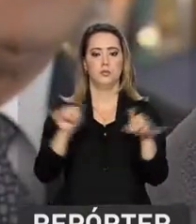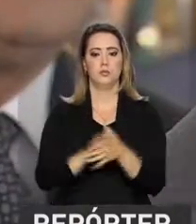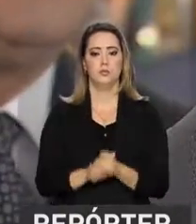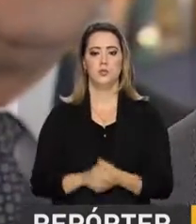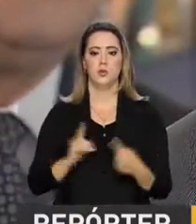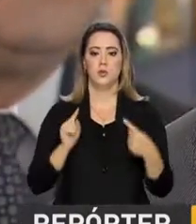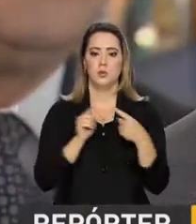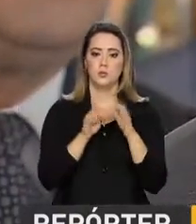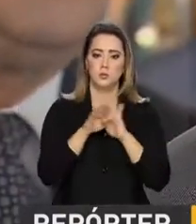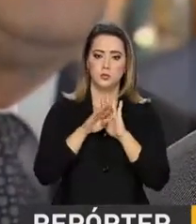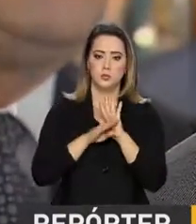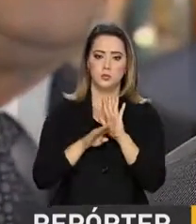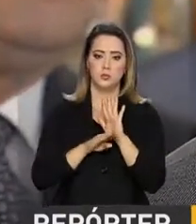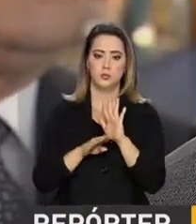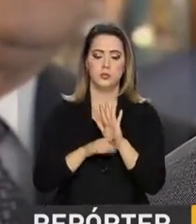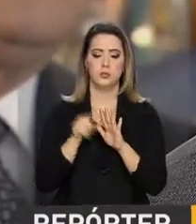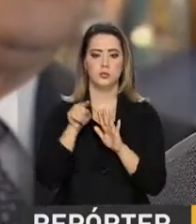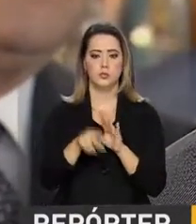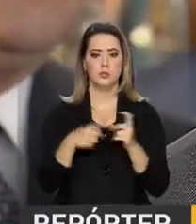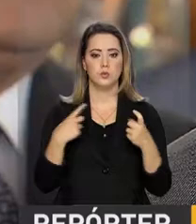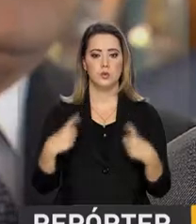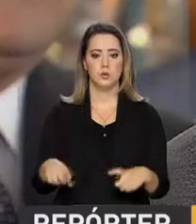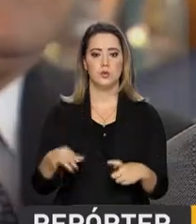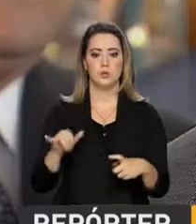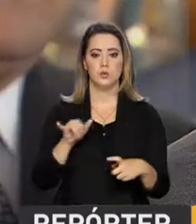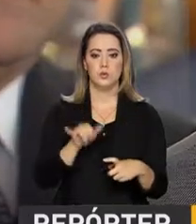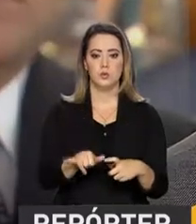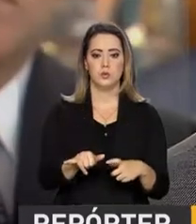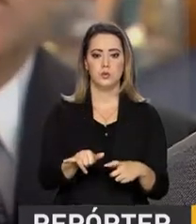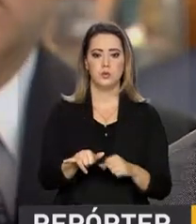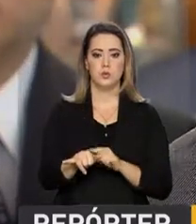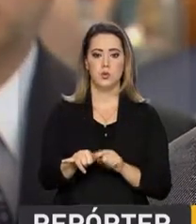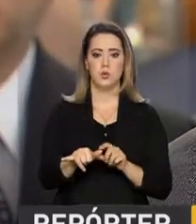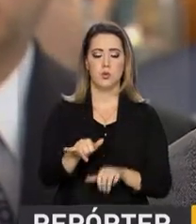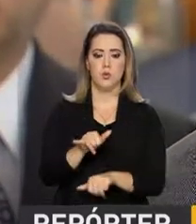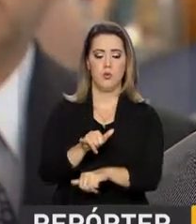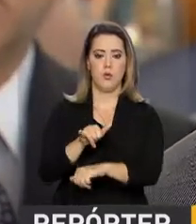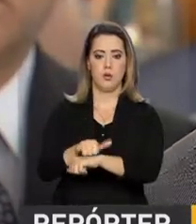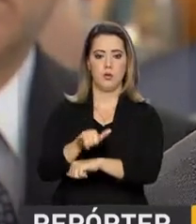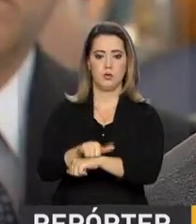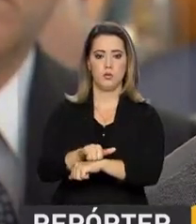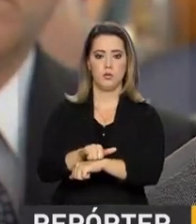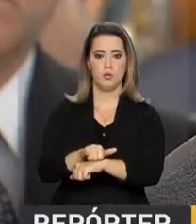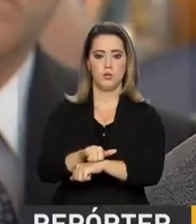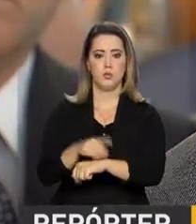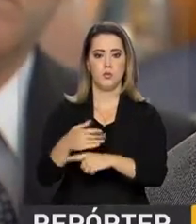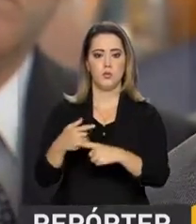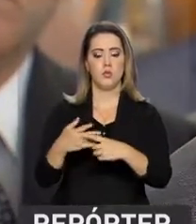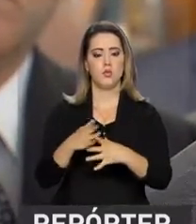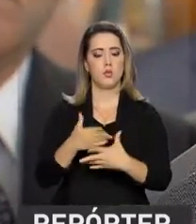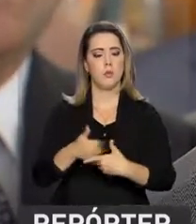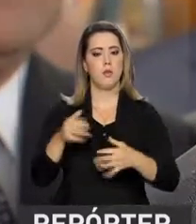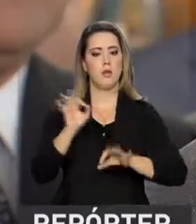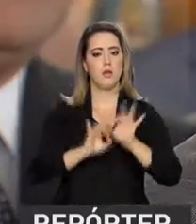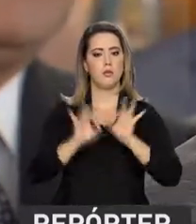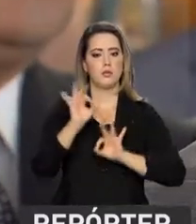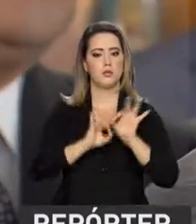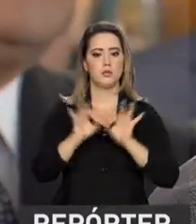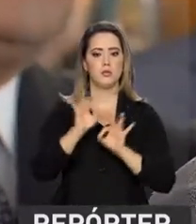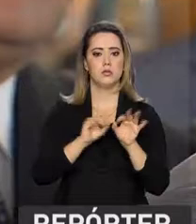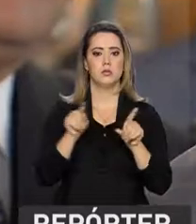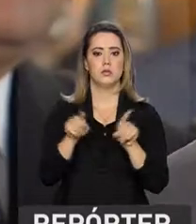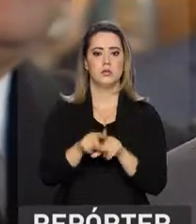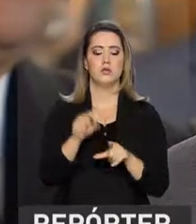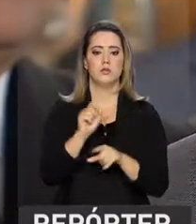do programa é pegar um aeroporto de uma determinada região, retirar suas restrições, fazer o balizamento noturno para que a gente